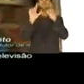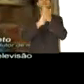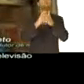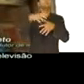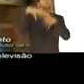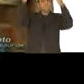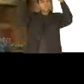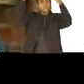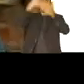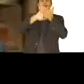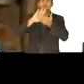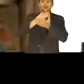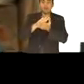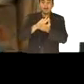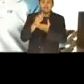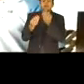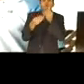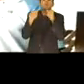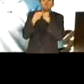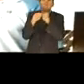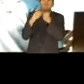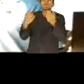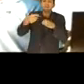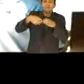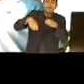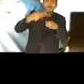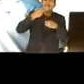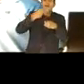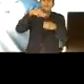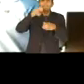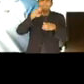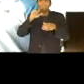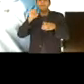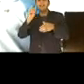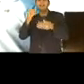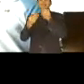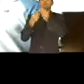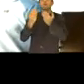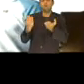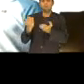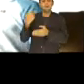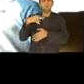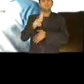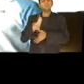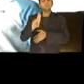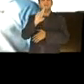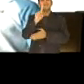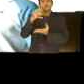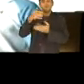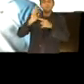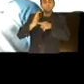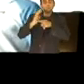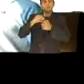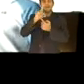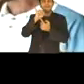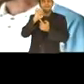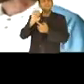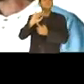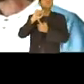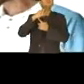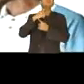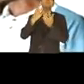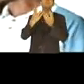uma televisão, não tinha um chuveiro elétrico. E aí o senhor fazia melado usando que fonte de energia? Eu usava o motor a diesel,